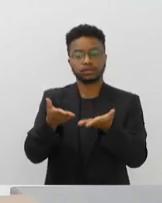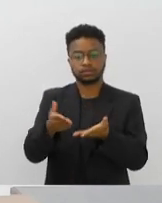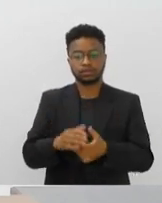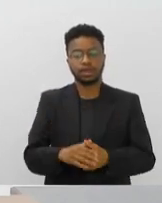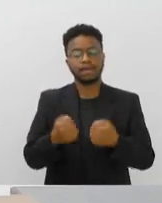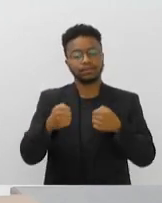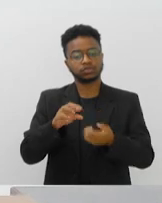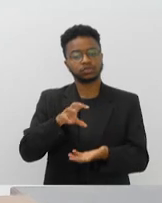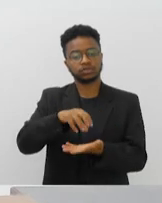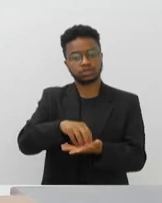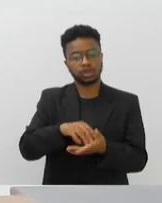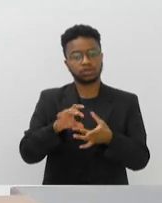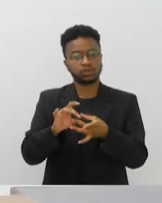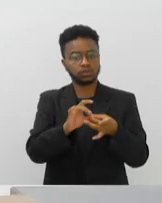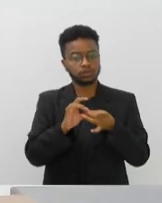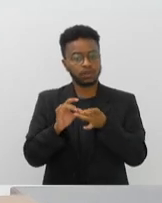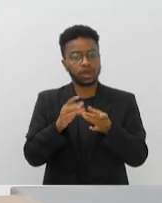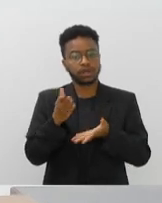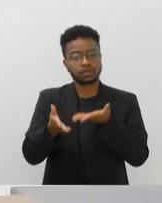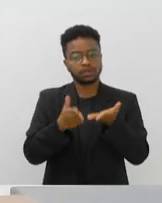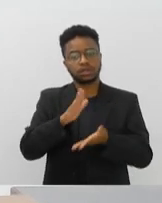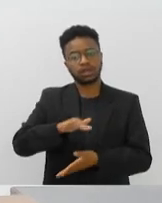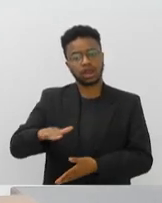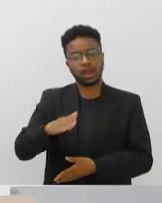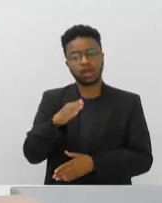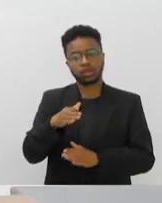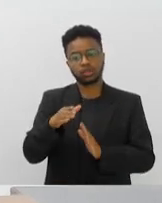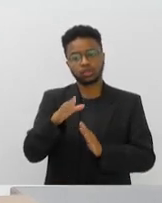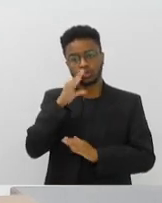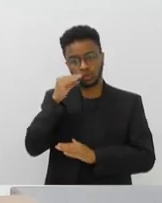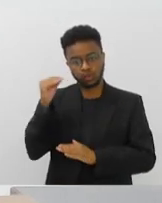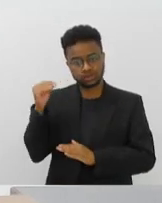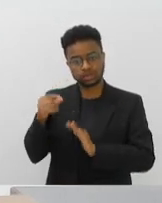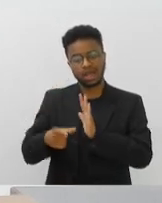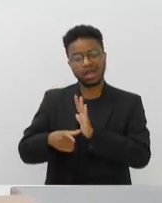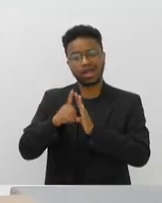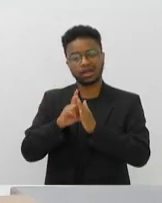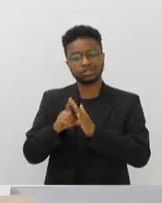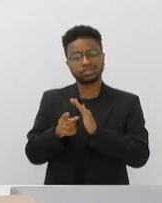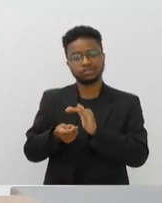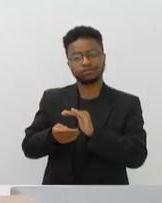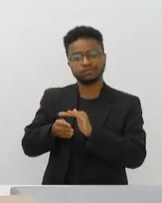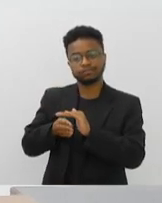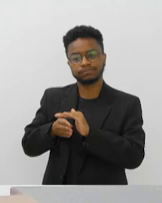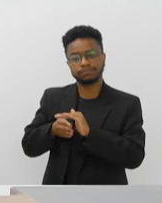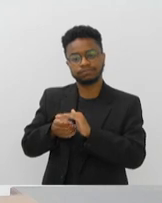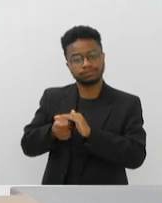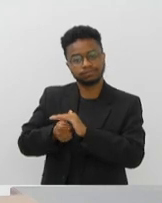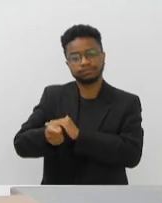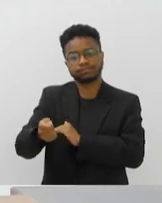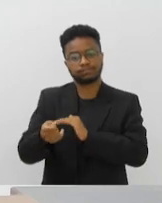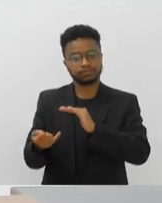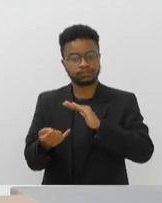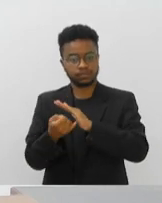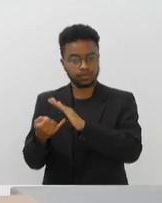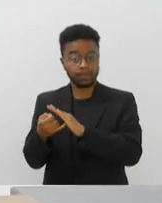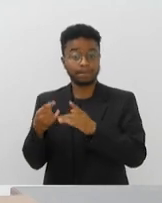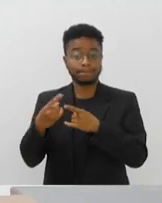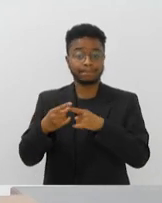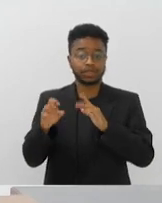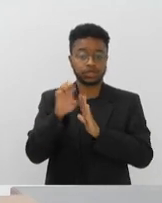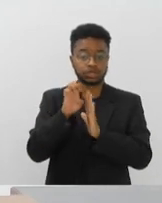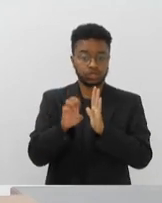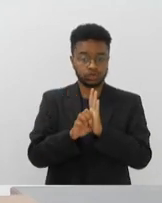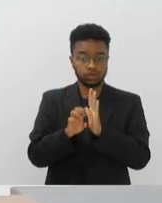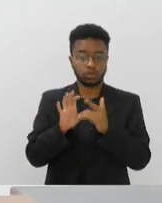Integrado para atendimento de crianças e adolescente antes da institucionalização porque o Estatuto da Criança e Adolescente prevê no